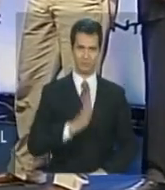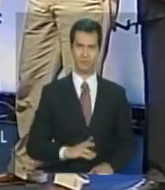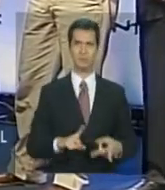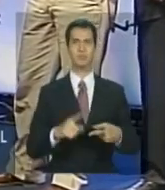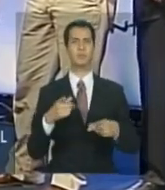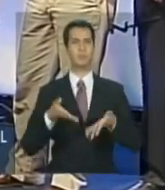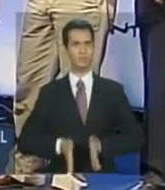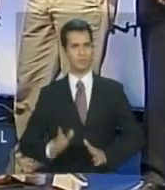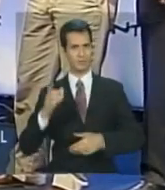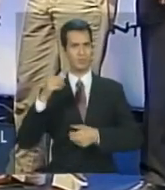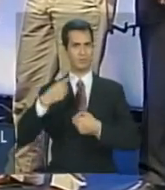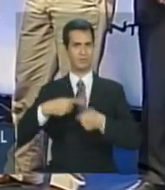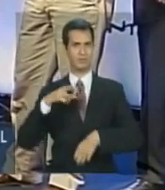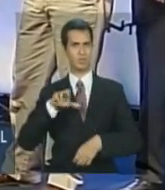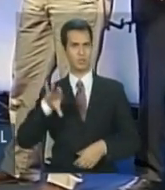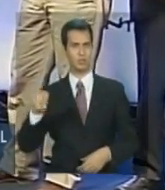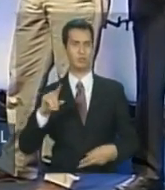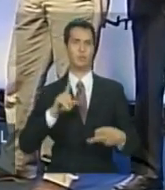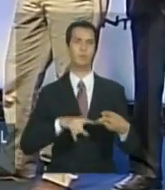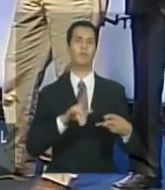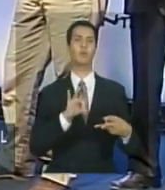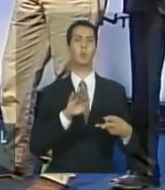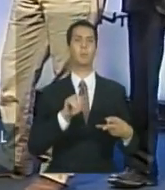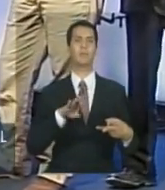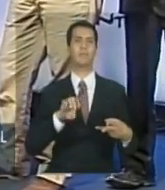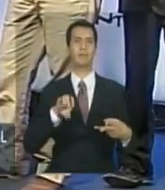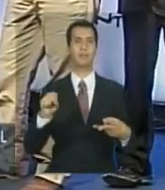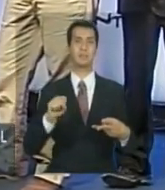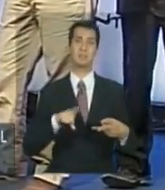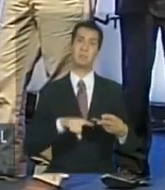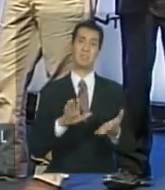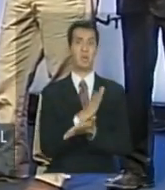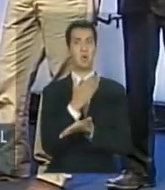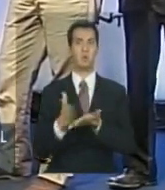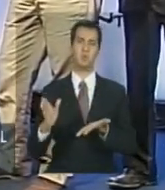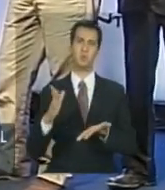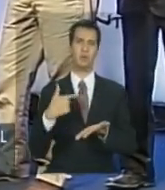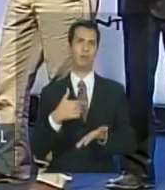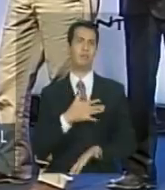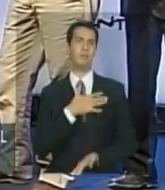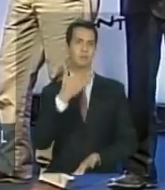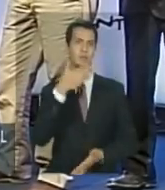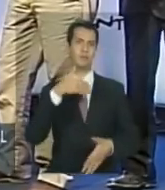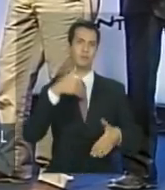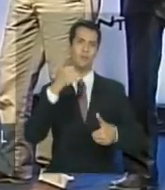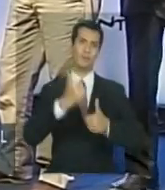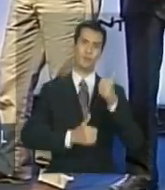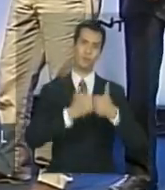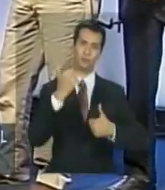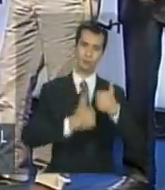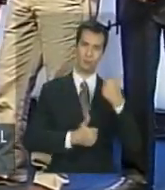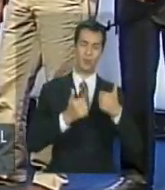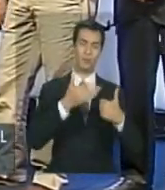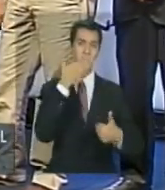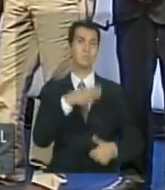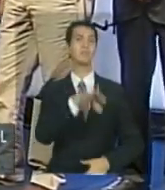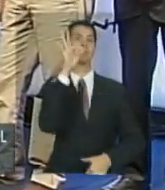fluminenses, não fluminense, torcedor do Fluminense, que fique bem claro, senão eu posso até deixar o governador preocupado,